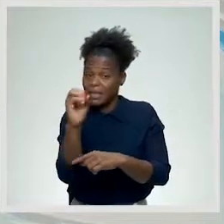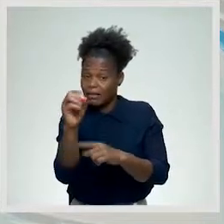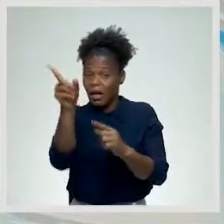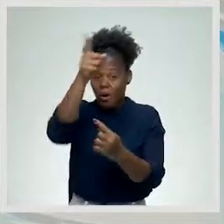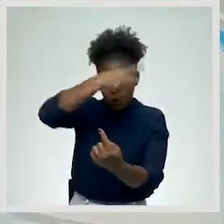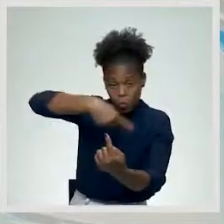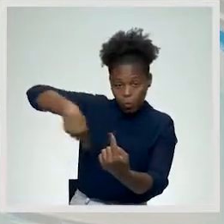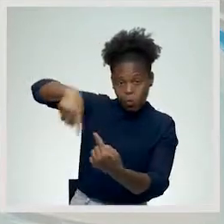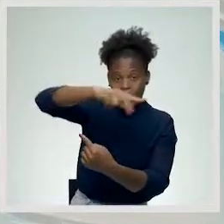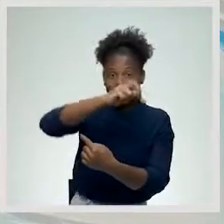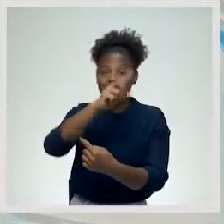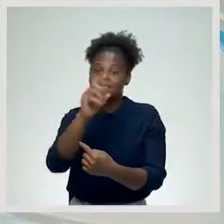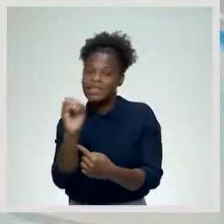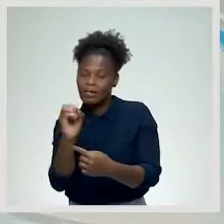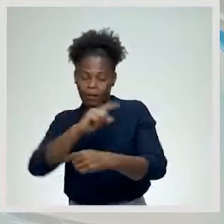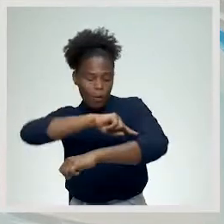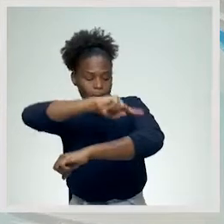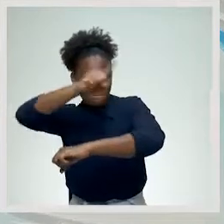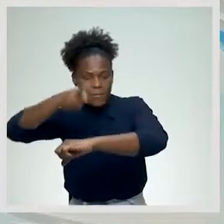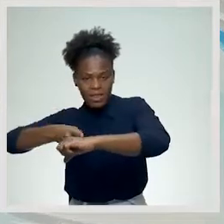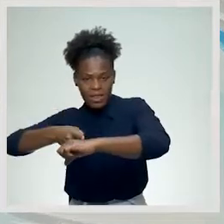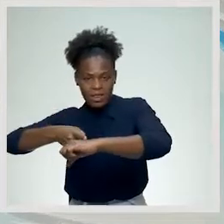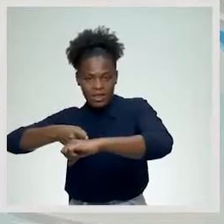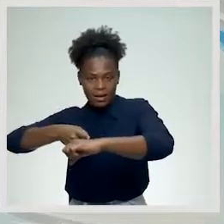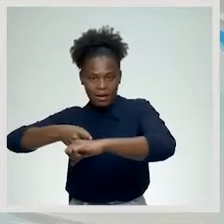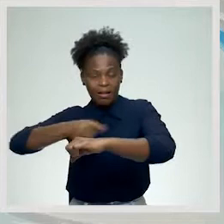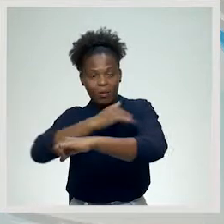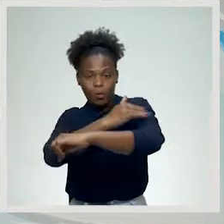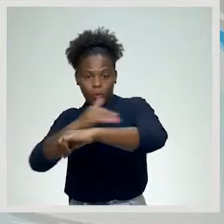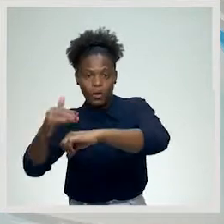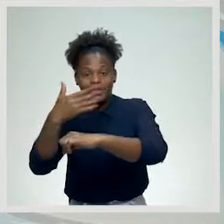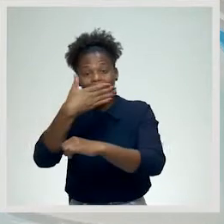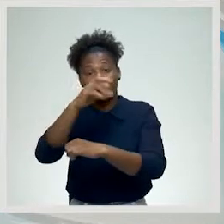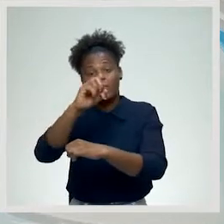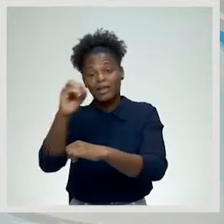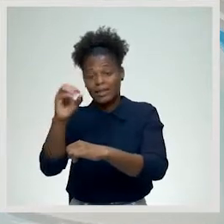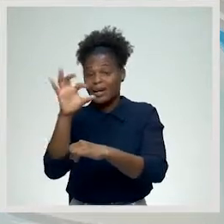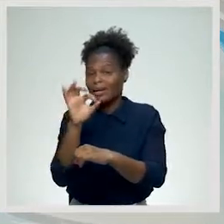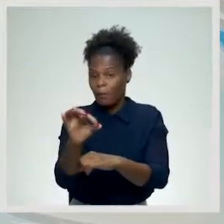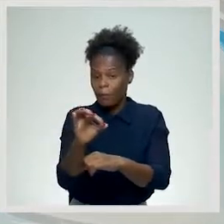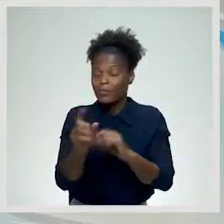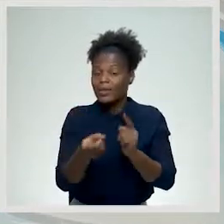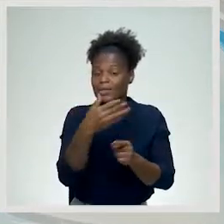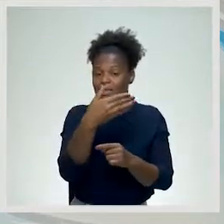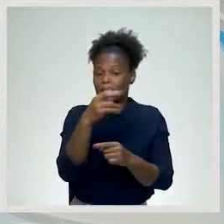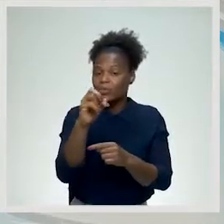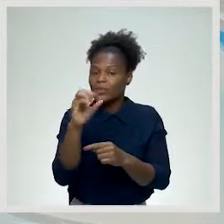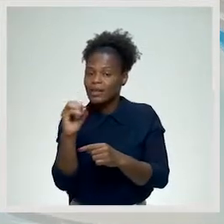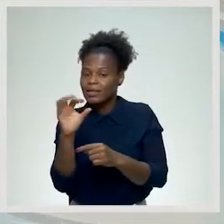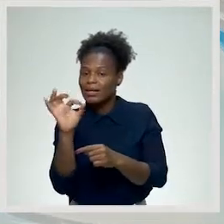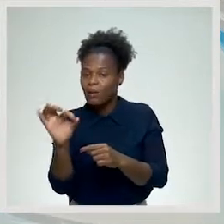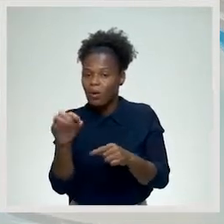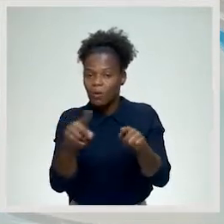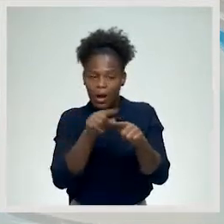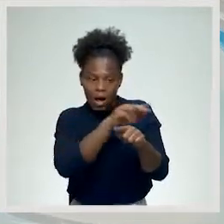graus, então uma semicircunferência tem amplitude de 180 graus, que 180 graus é um ângulo